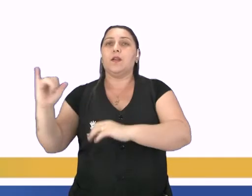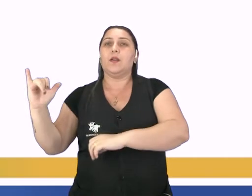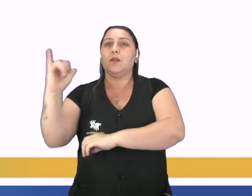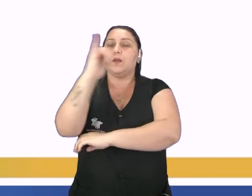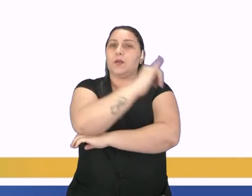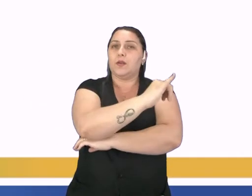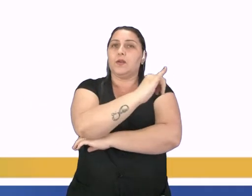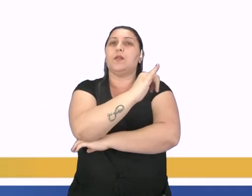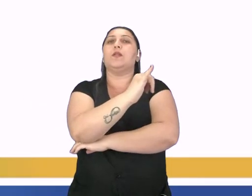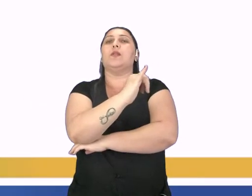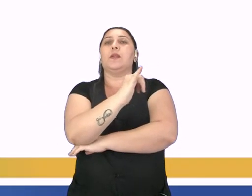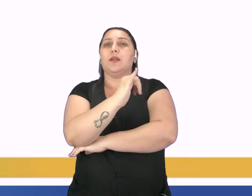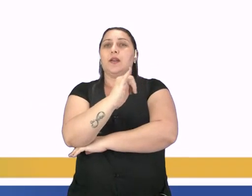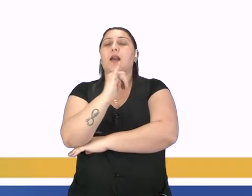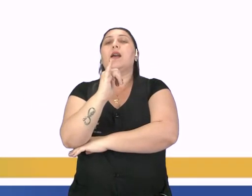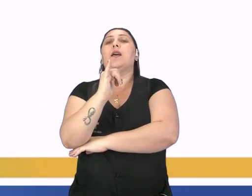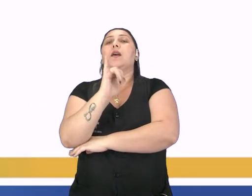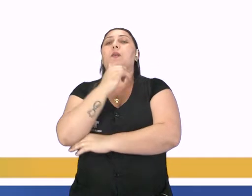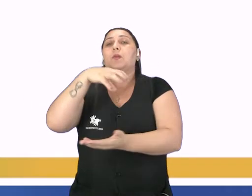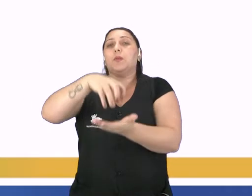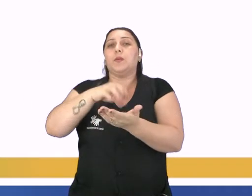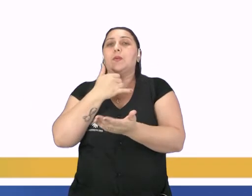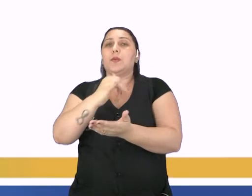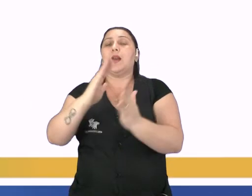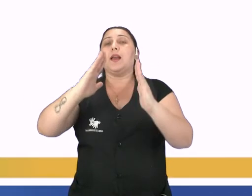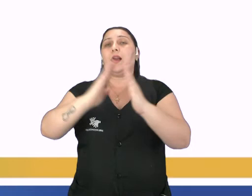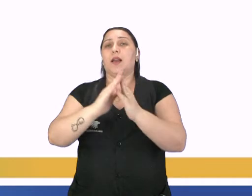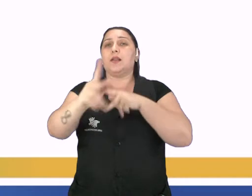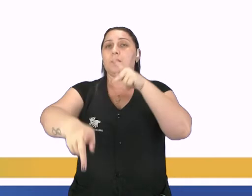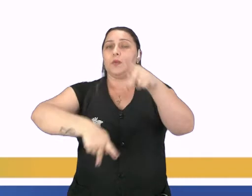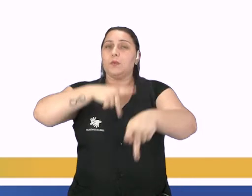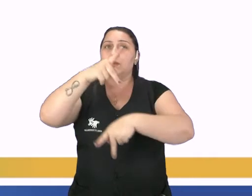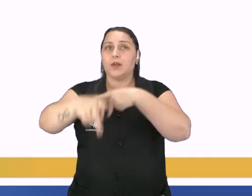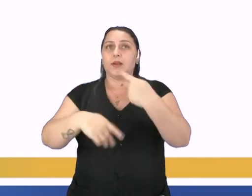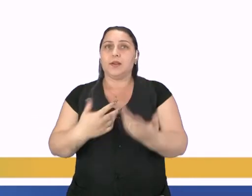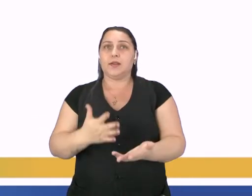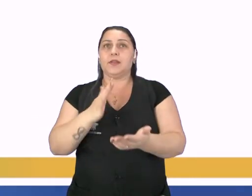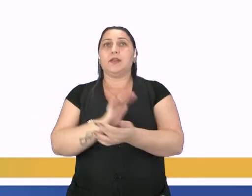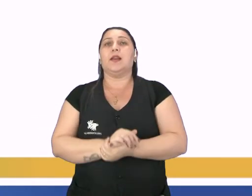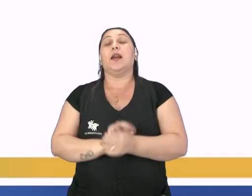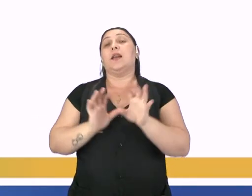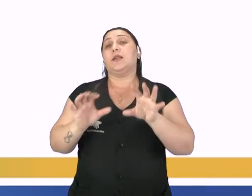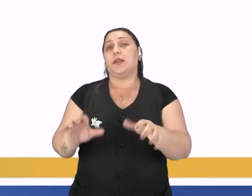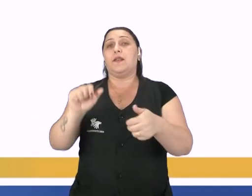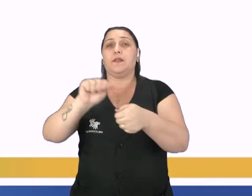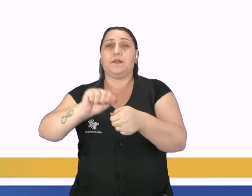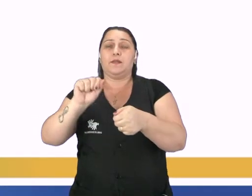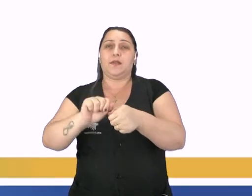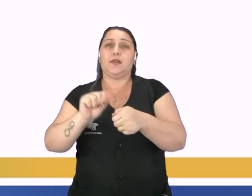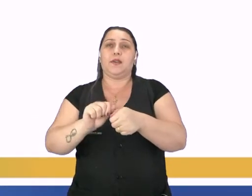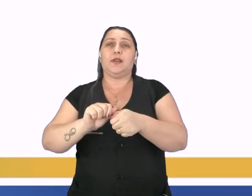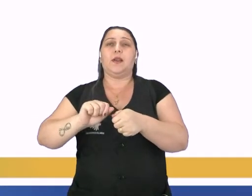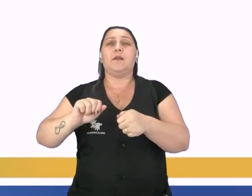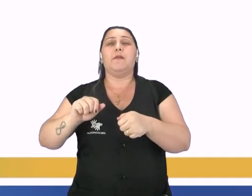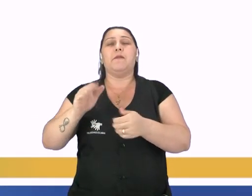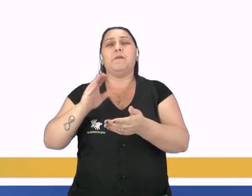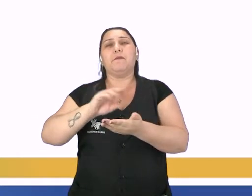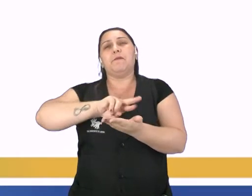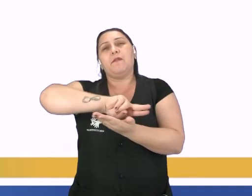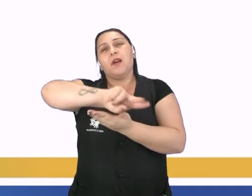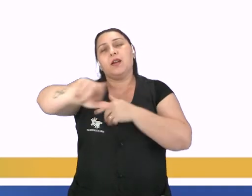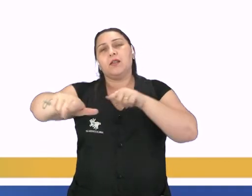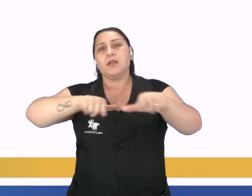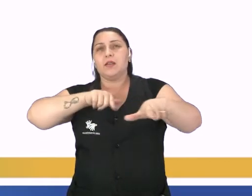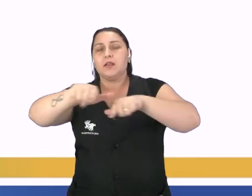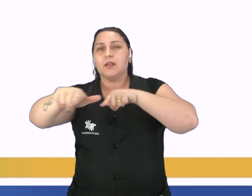aeroportos, portos, hidroelétricas, casas populares, enfim. Assim foram criados milhões de empregos, fomentando